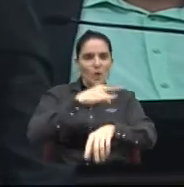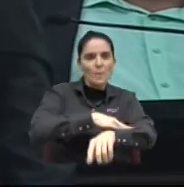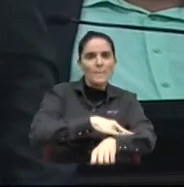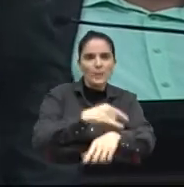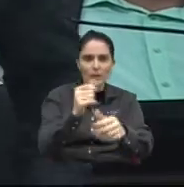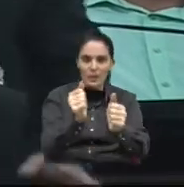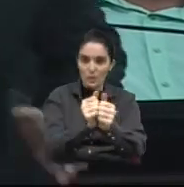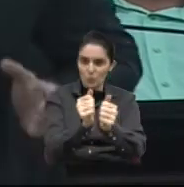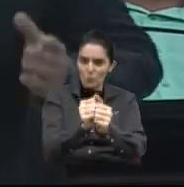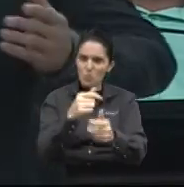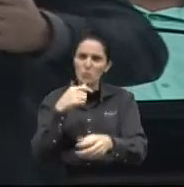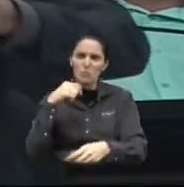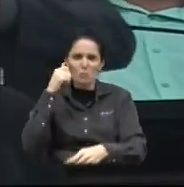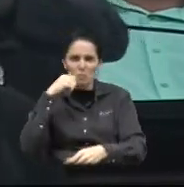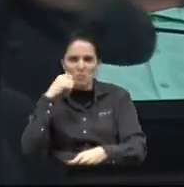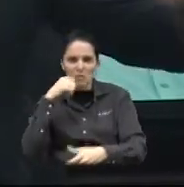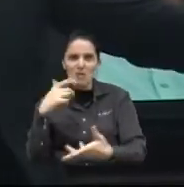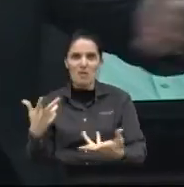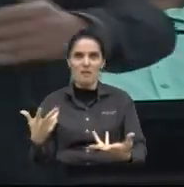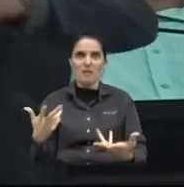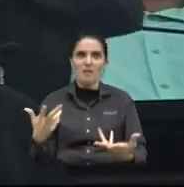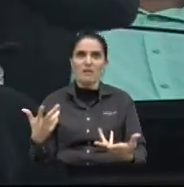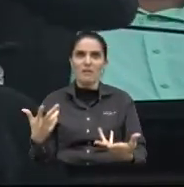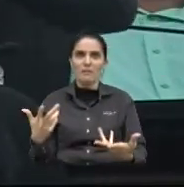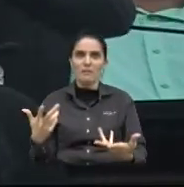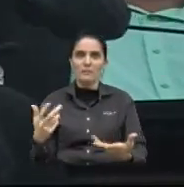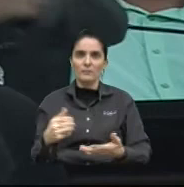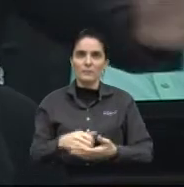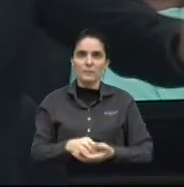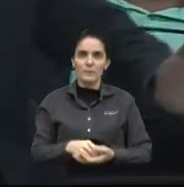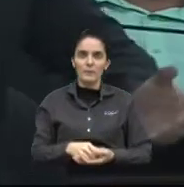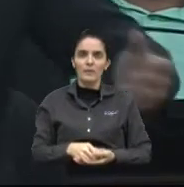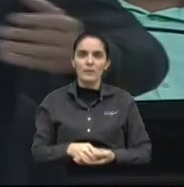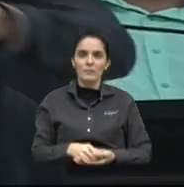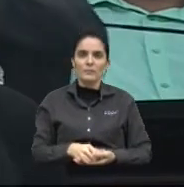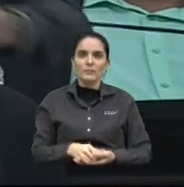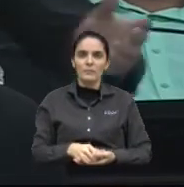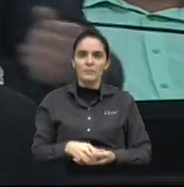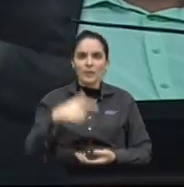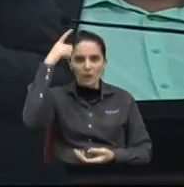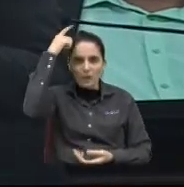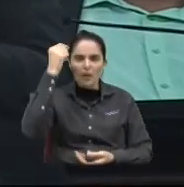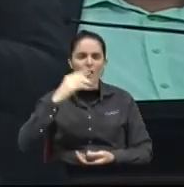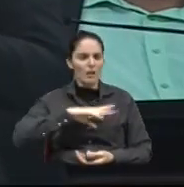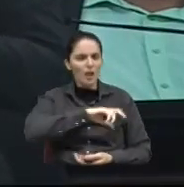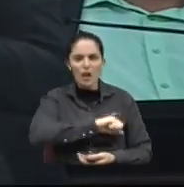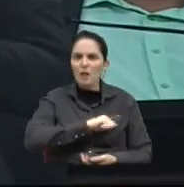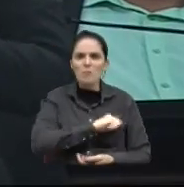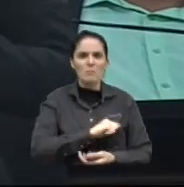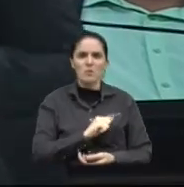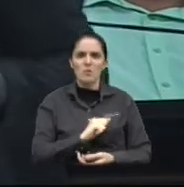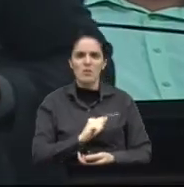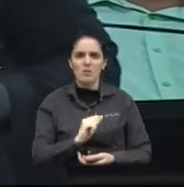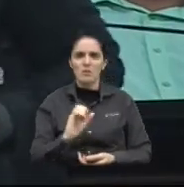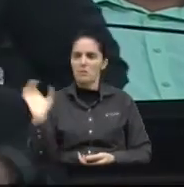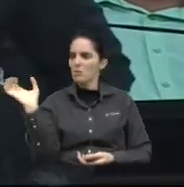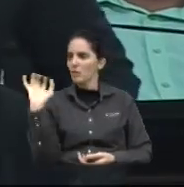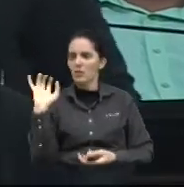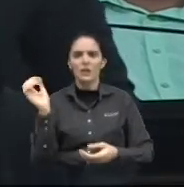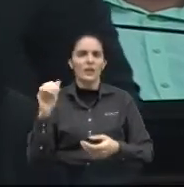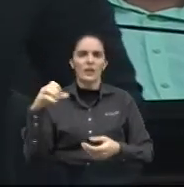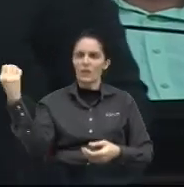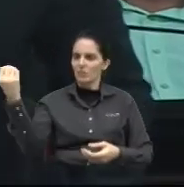pelo amor de deus eu amo a todos eu ano homossexual ou heterossexual é obrigação de amar